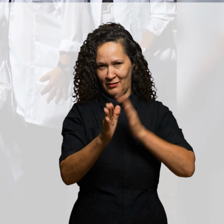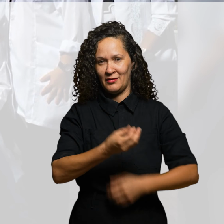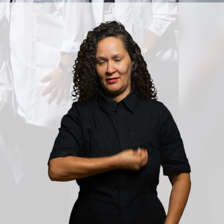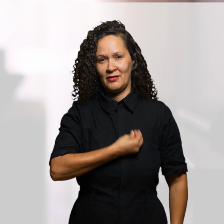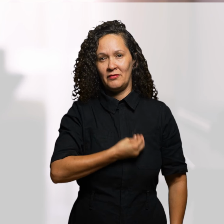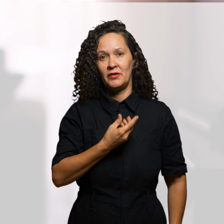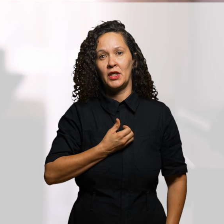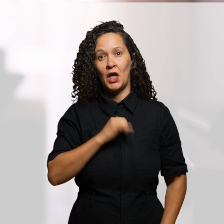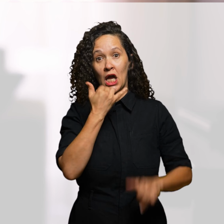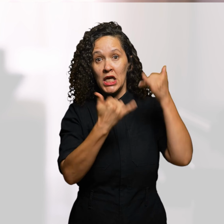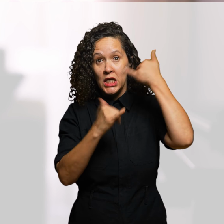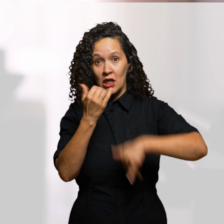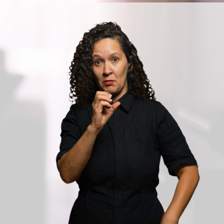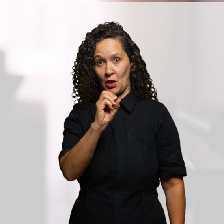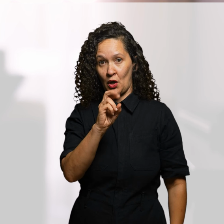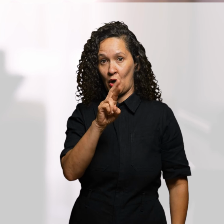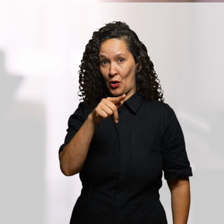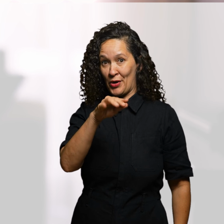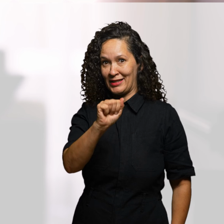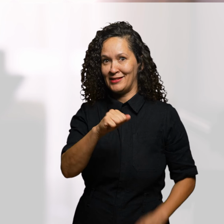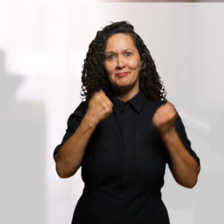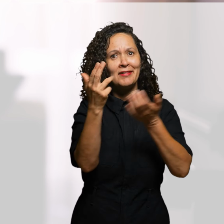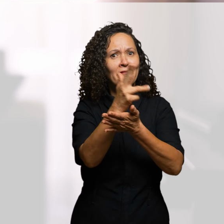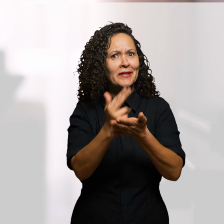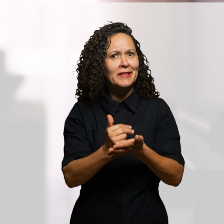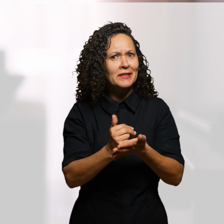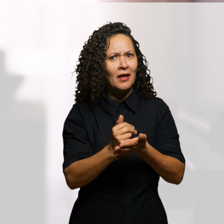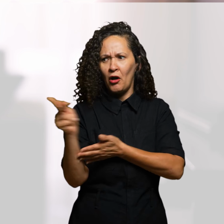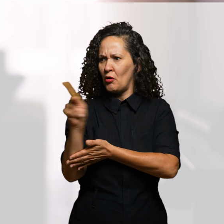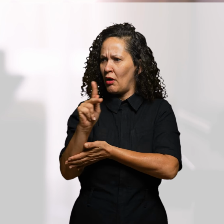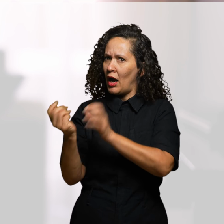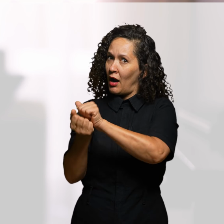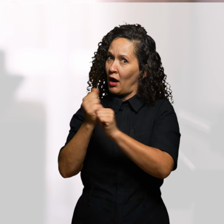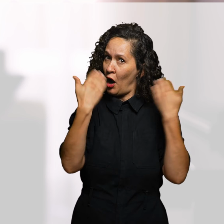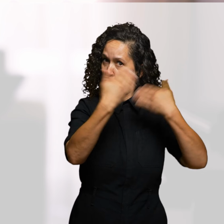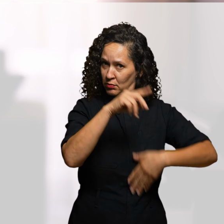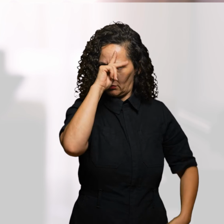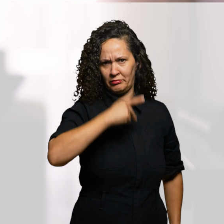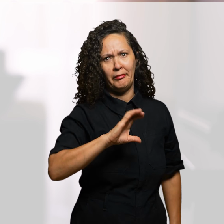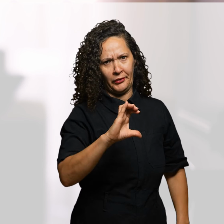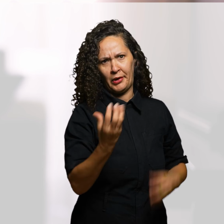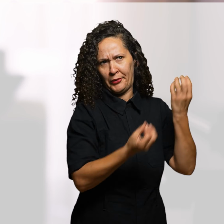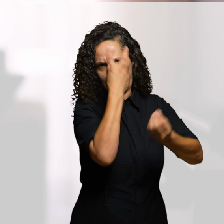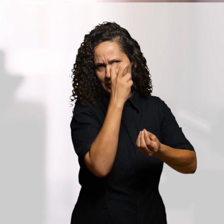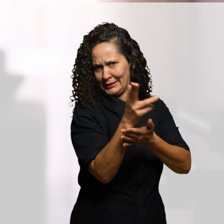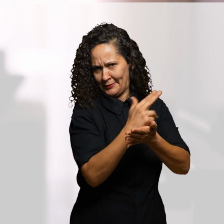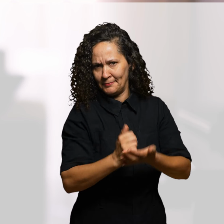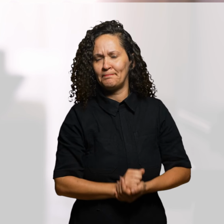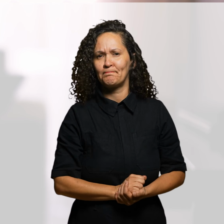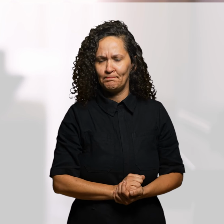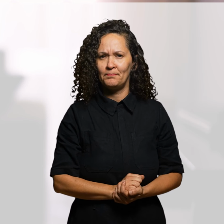porque eu fazia química orgânica, então eu tinha que desenhar. E o professor foi adaptar a prova pra mim, claro, né, como é que uma cega vai desenhar.